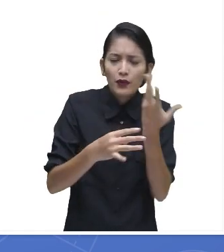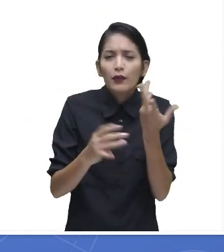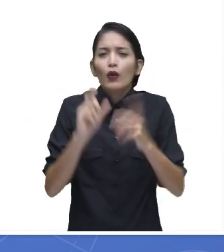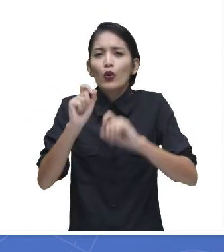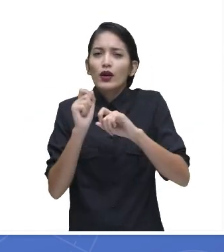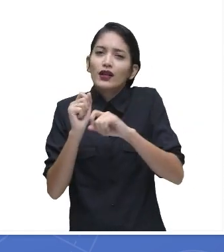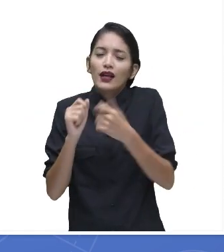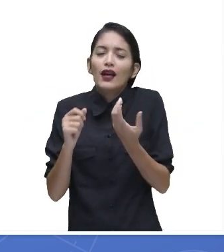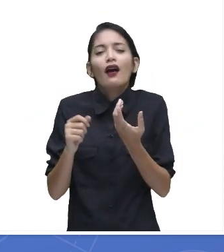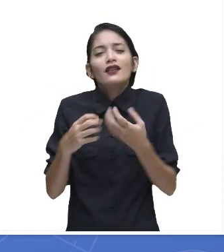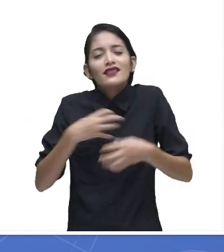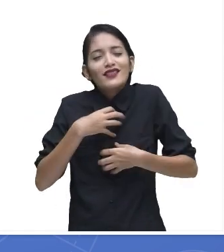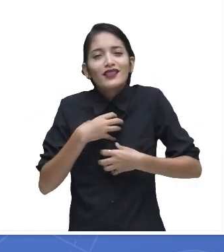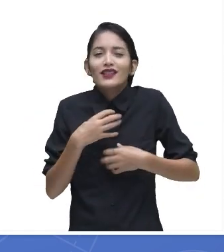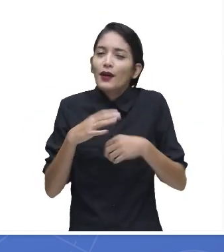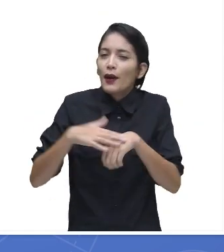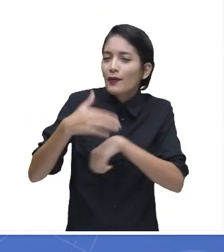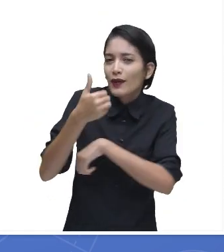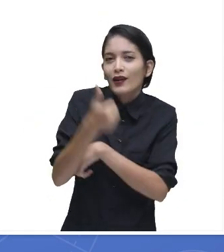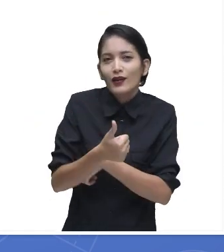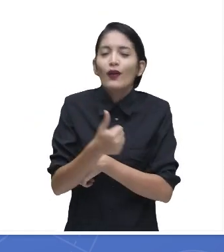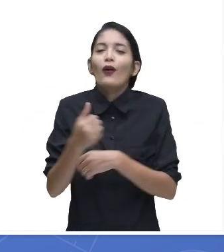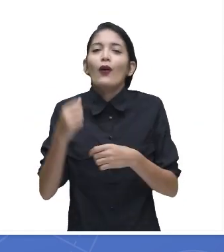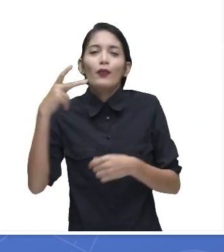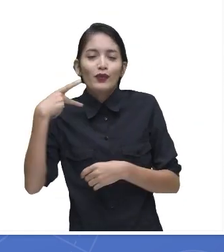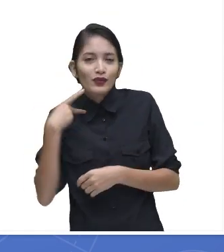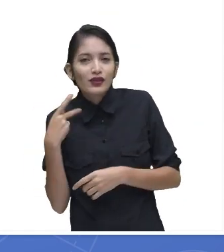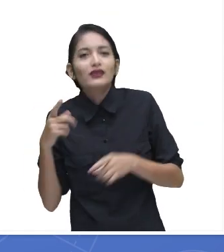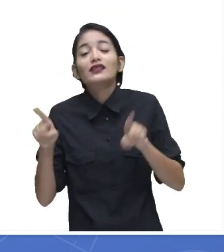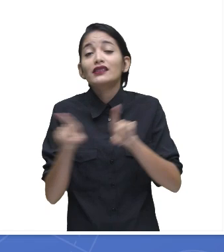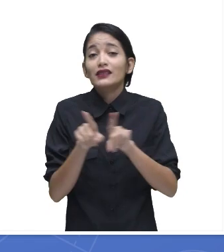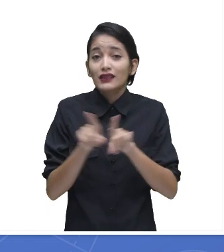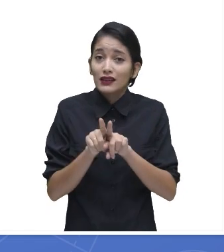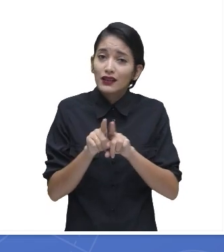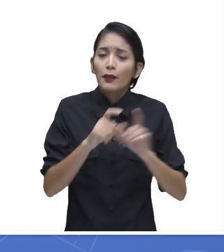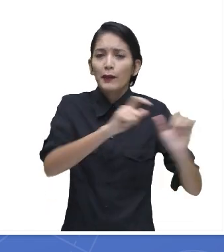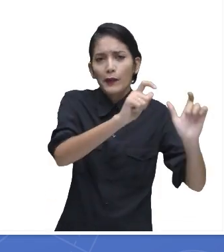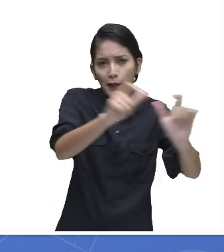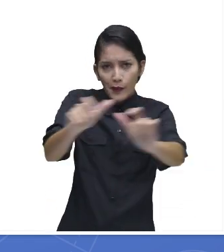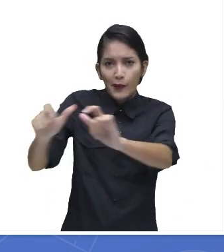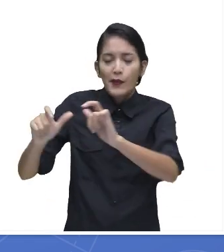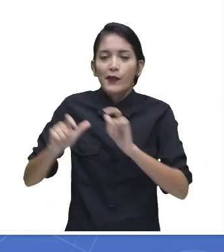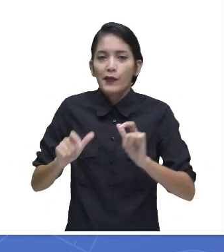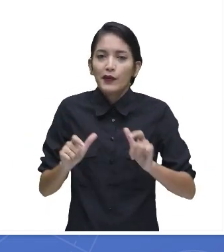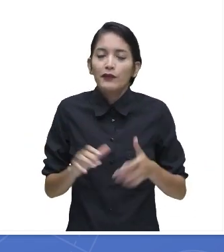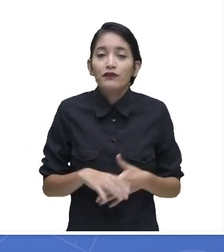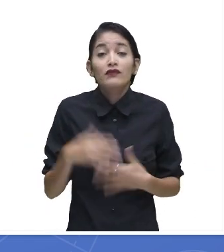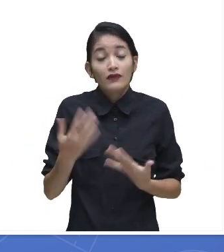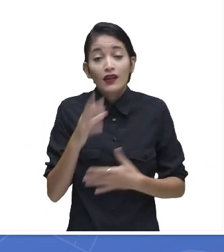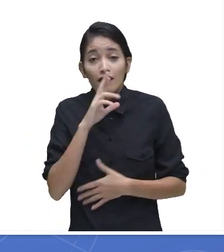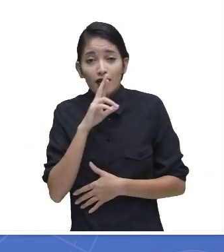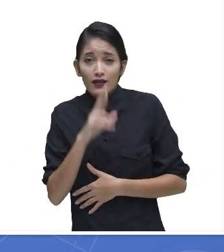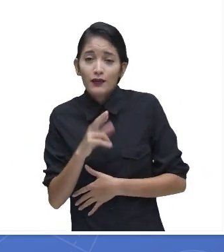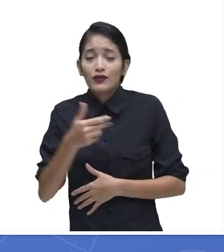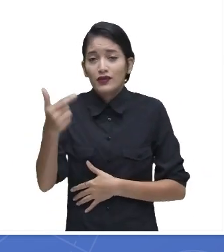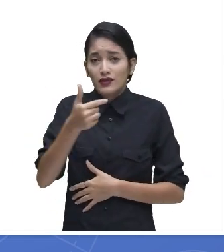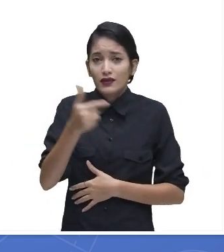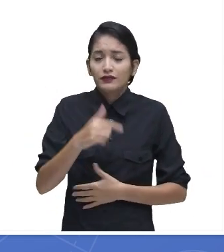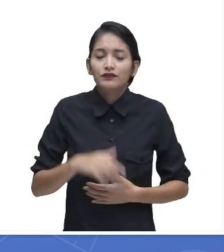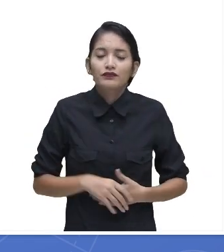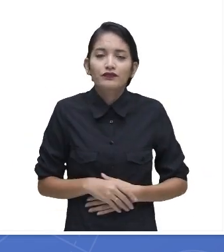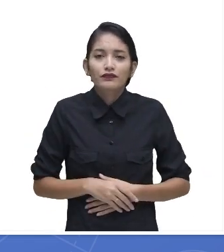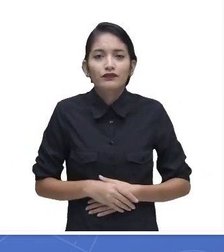vez mais relevantes aí, politicamente e eleitoralmente também, né? Essa foi a resposta da nossa segunda questão. Vamos